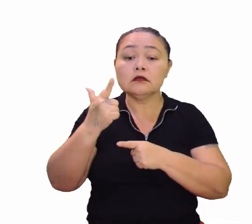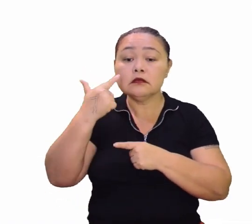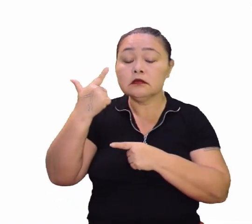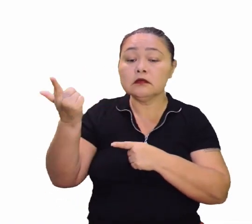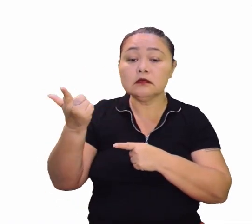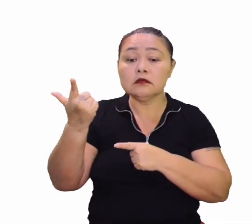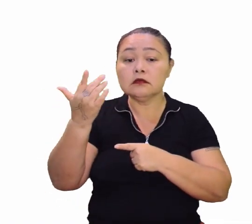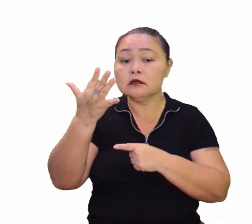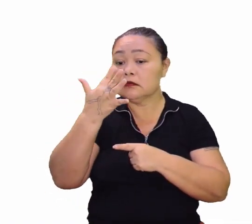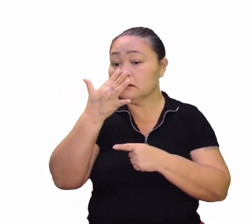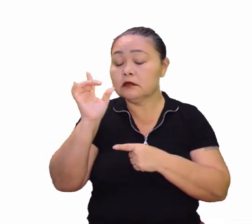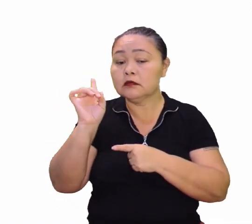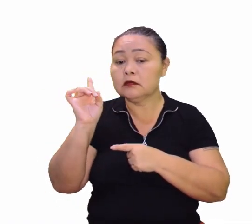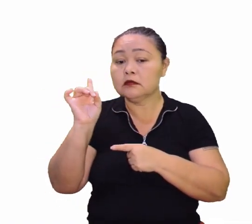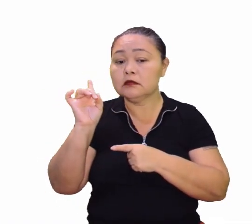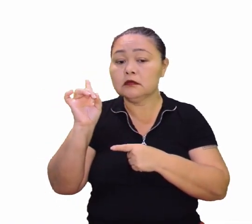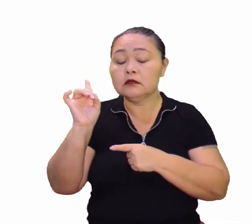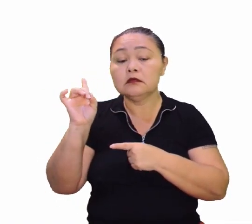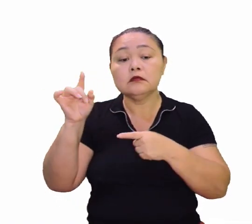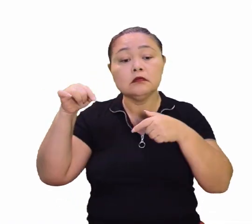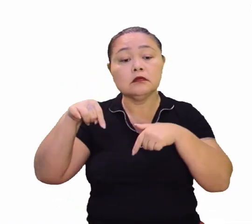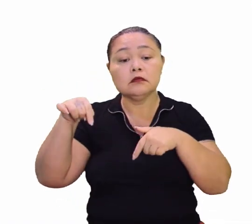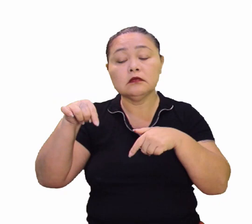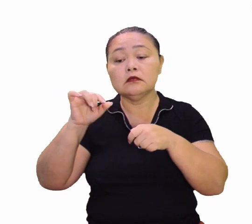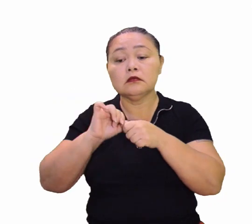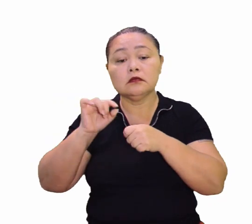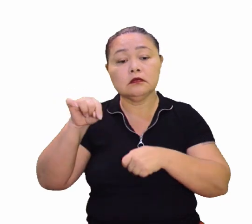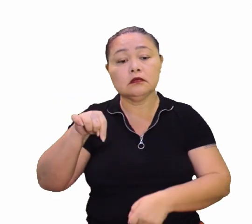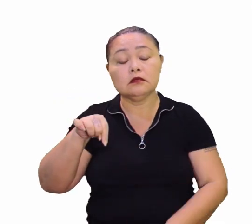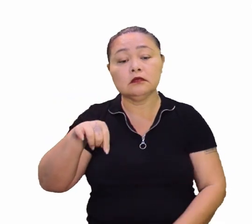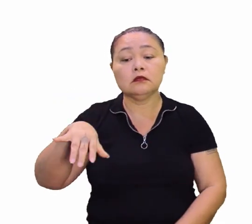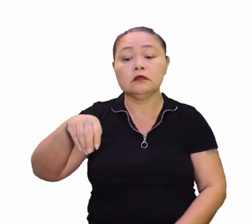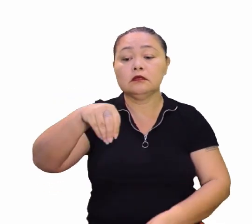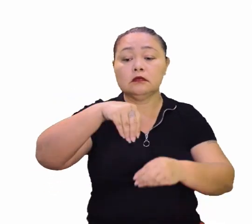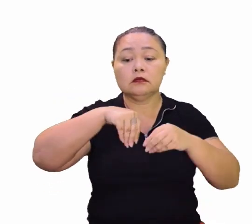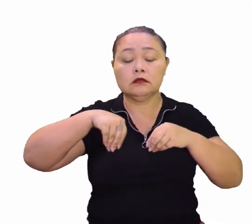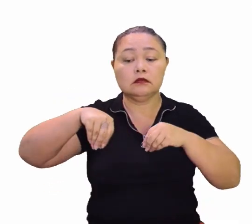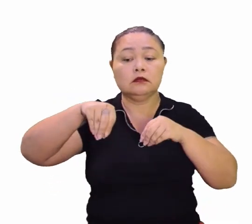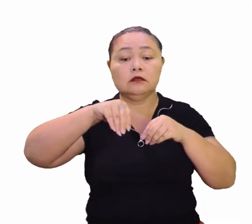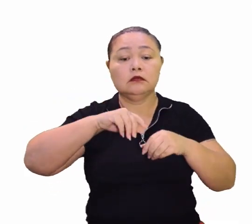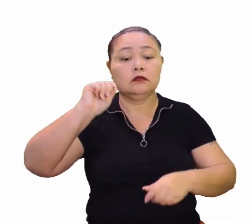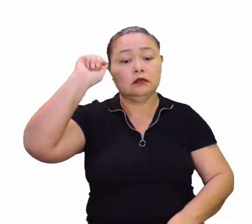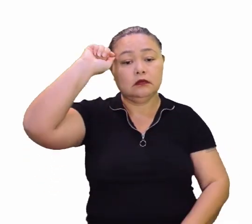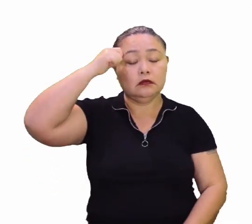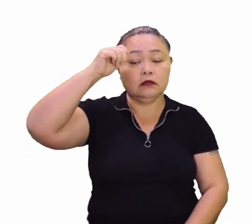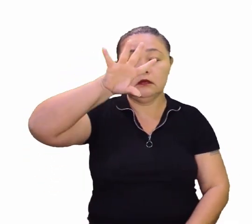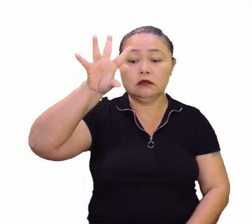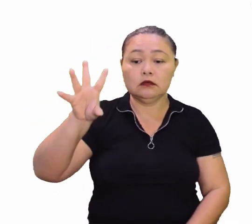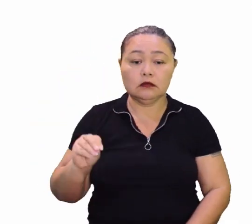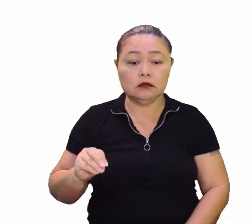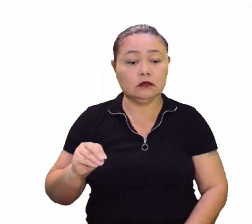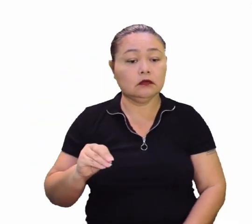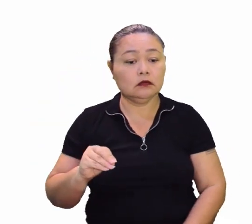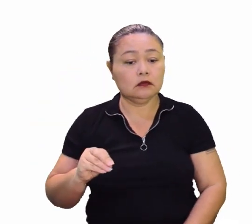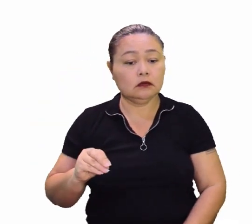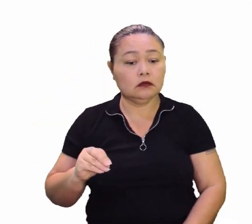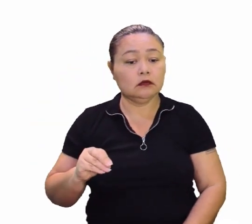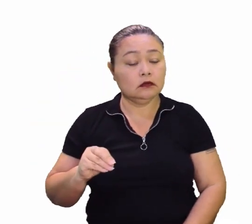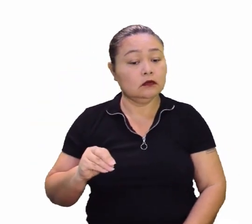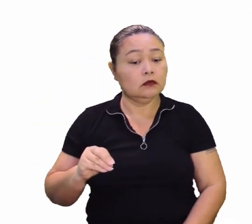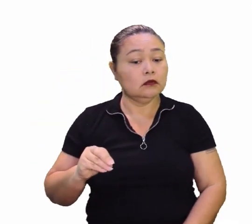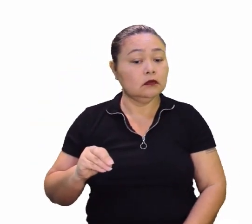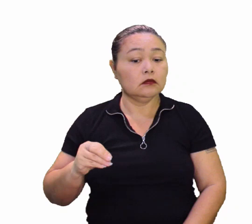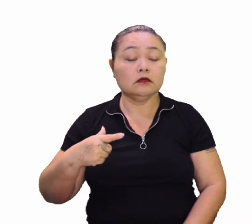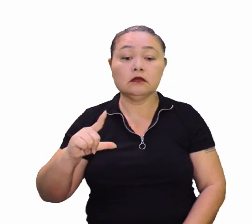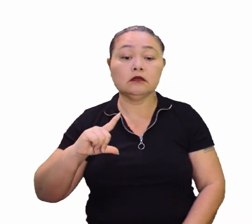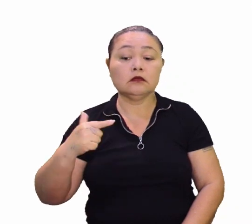de repente não observa tanta chuva ácida no território da África? Porque a